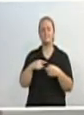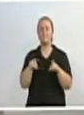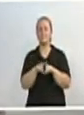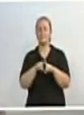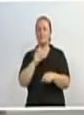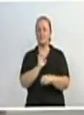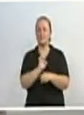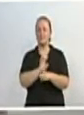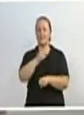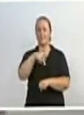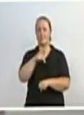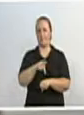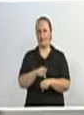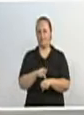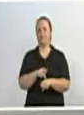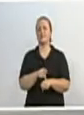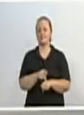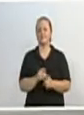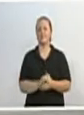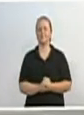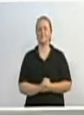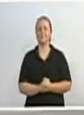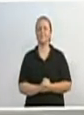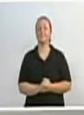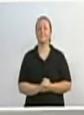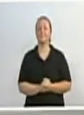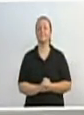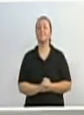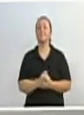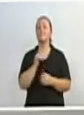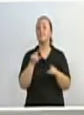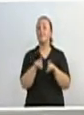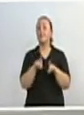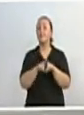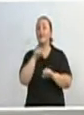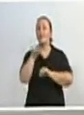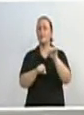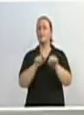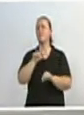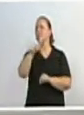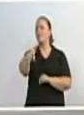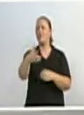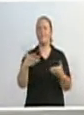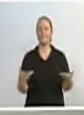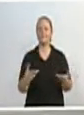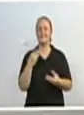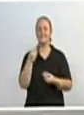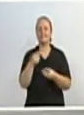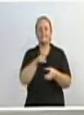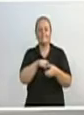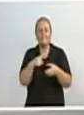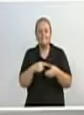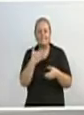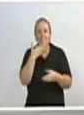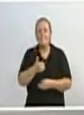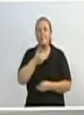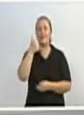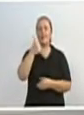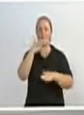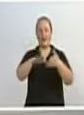o diferencial que isso faz. E o resultado disso na materialização de uma cidade mais próspera, de uma